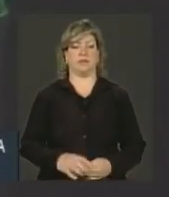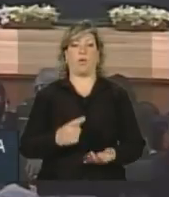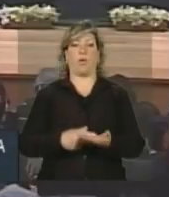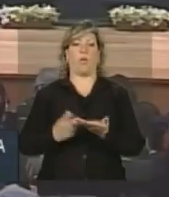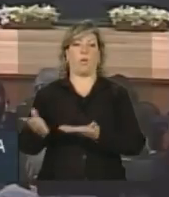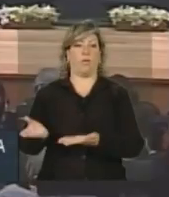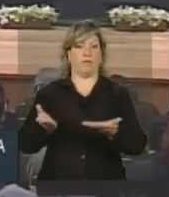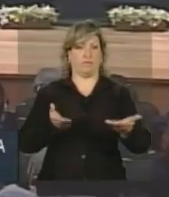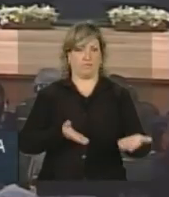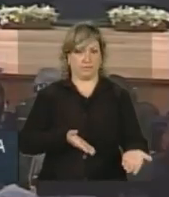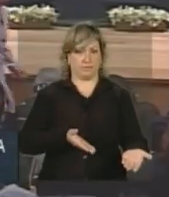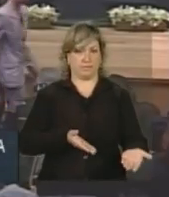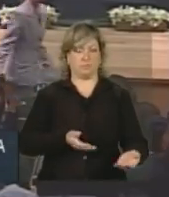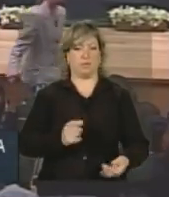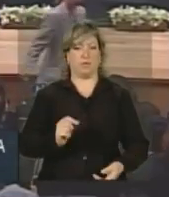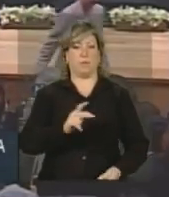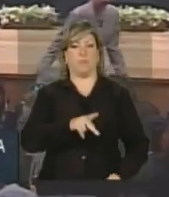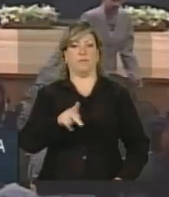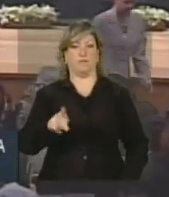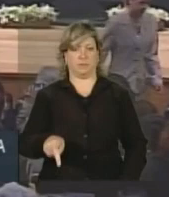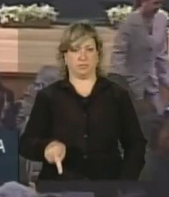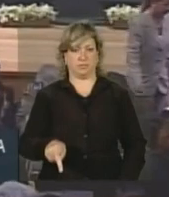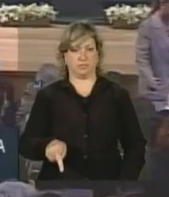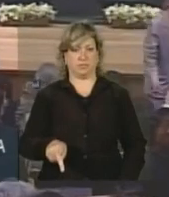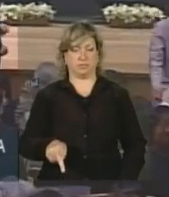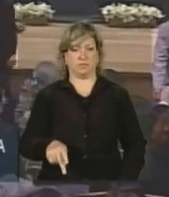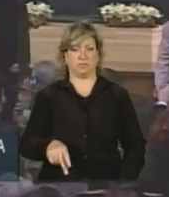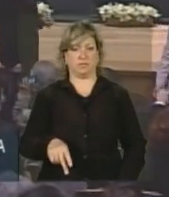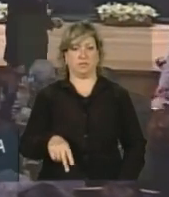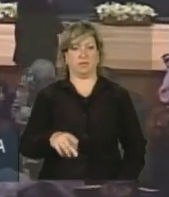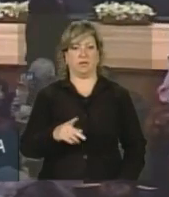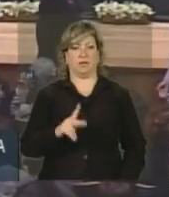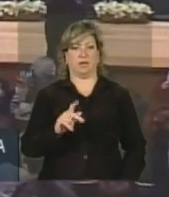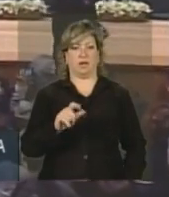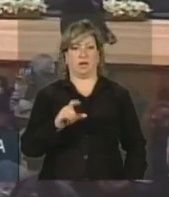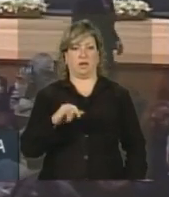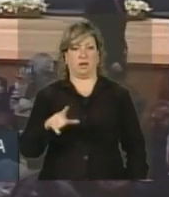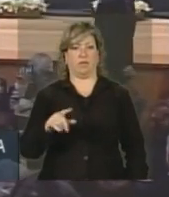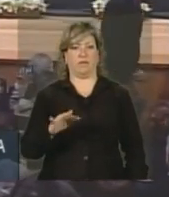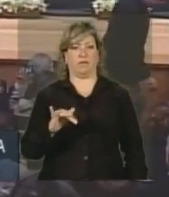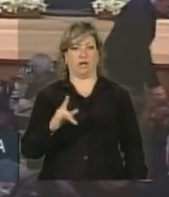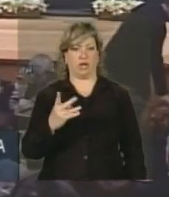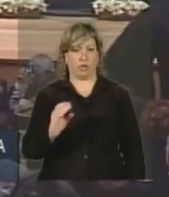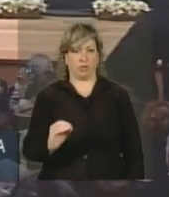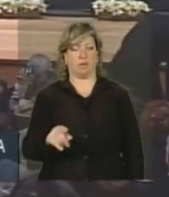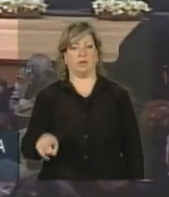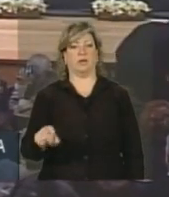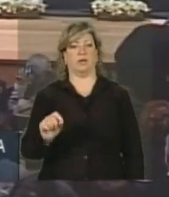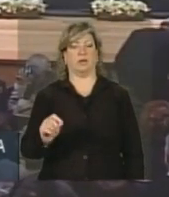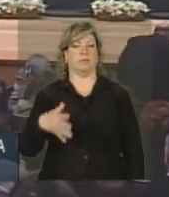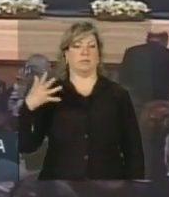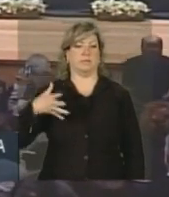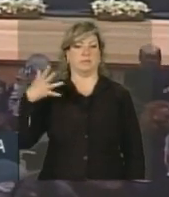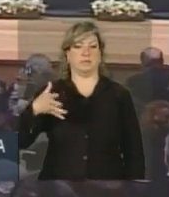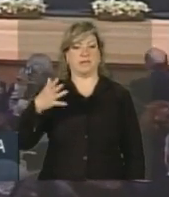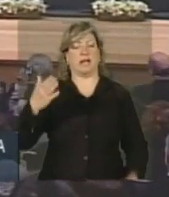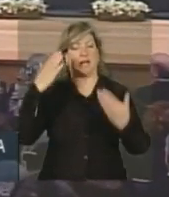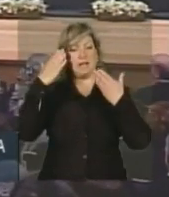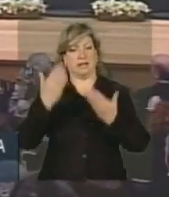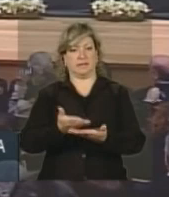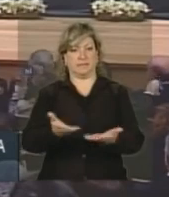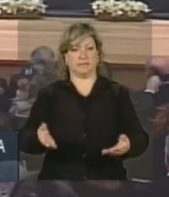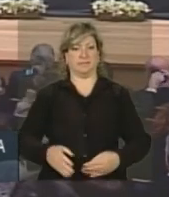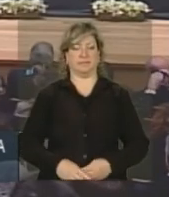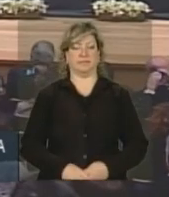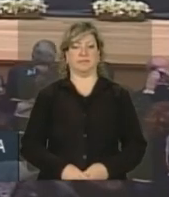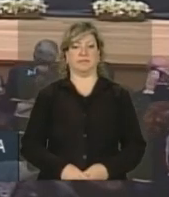convido o professor Dr. Roberto Calil Filho para o seu pronunciamento e agradecimentos.